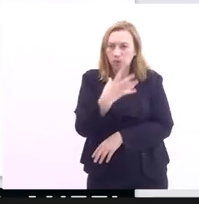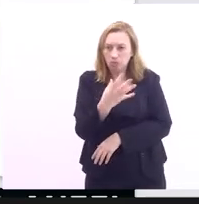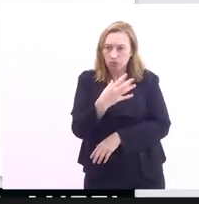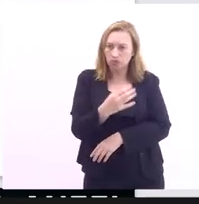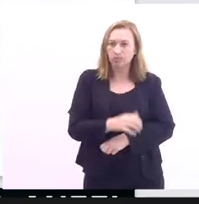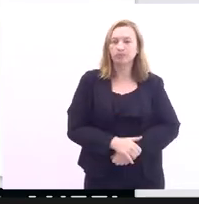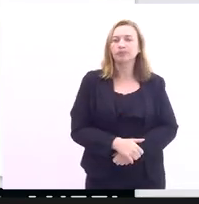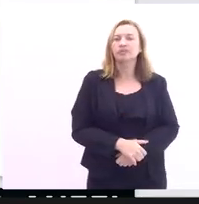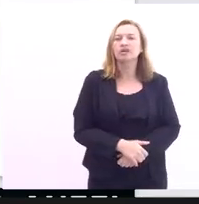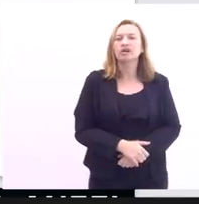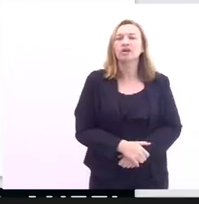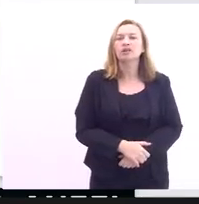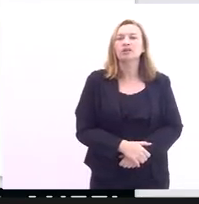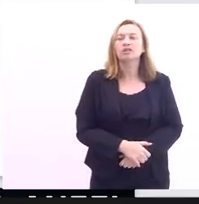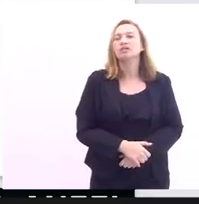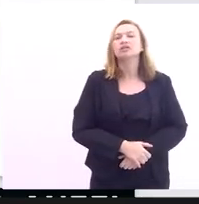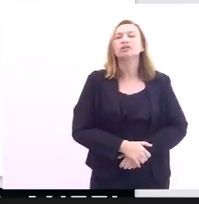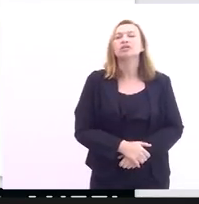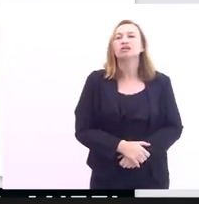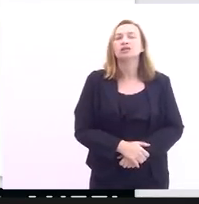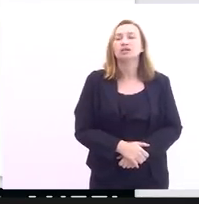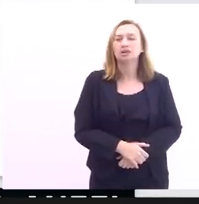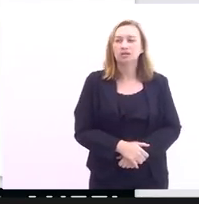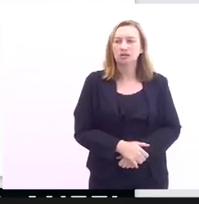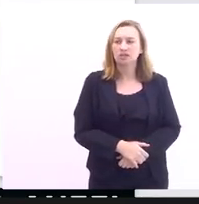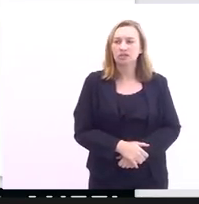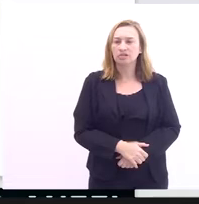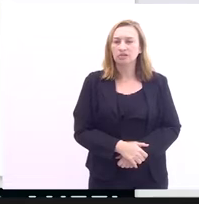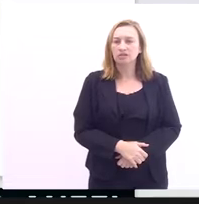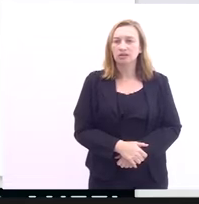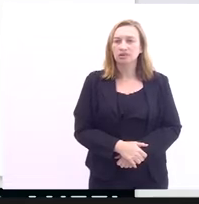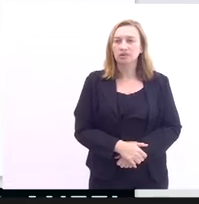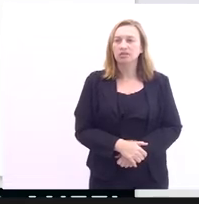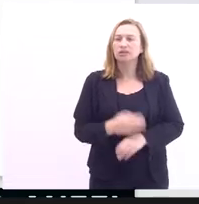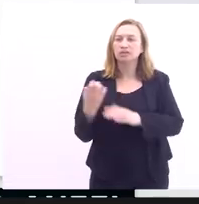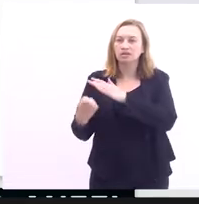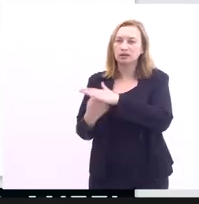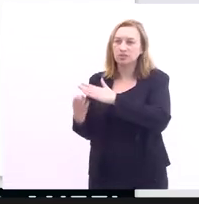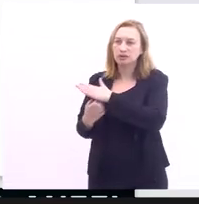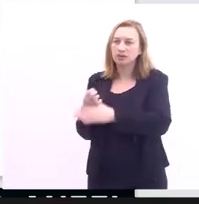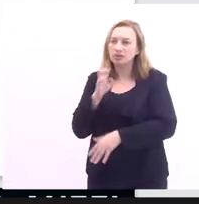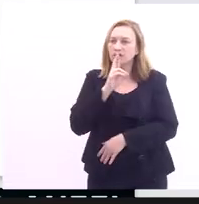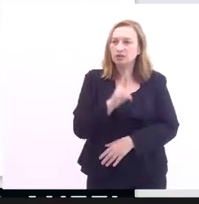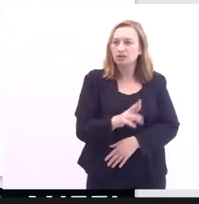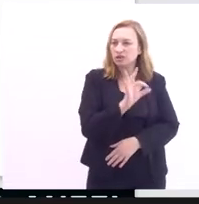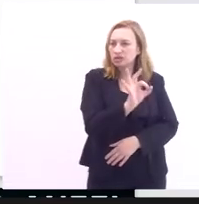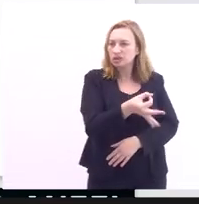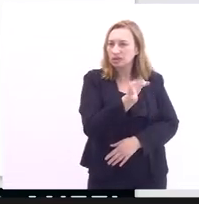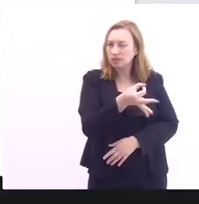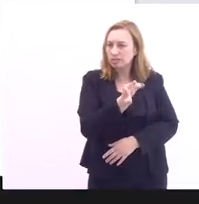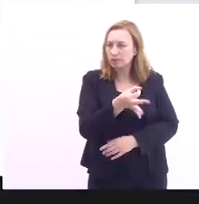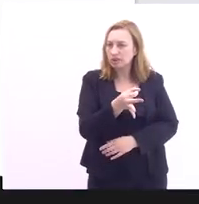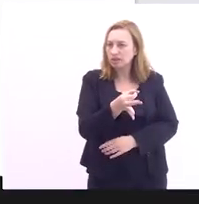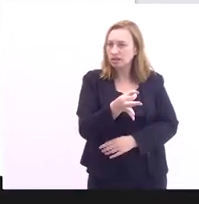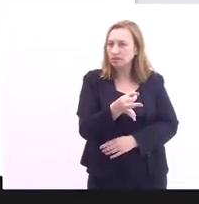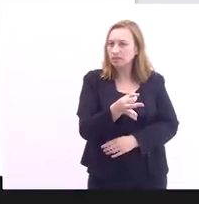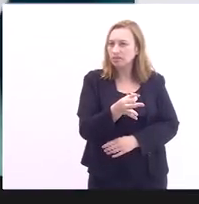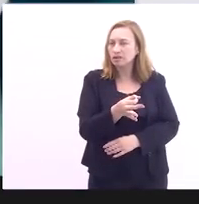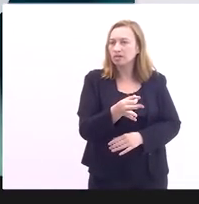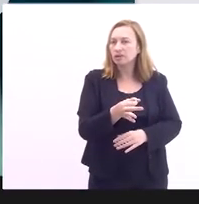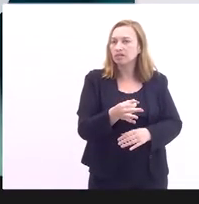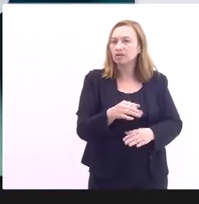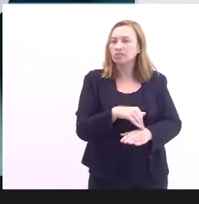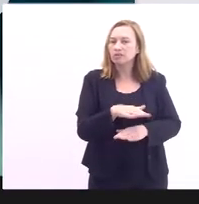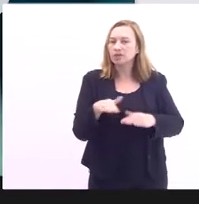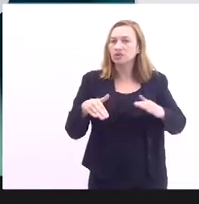e ter esse enforcement para a empresa responder positivamente para os consumidores no